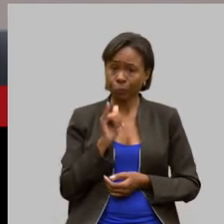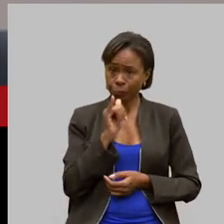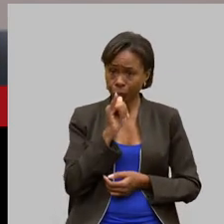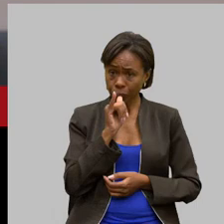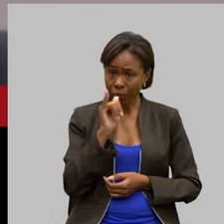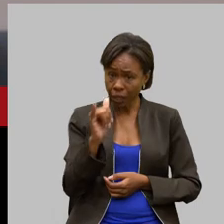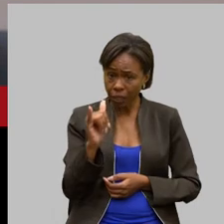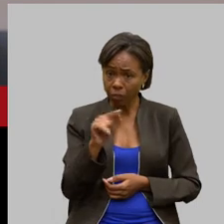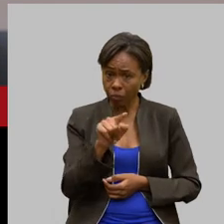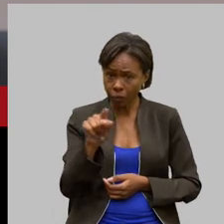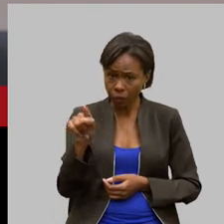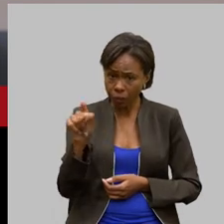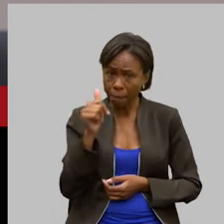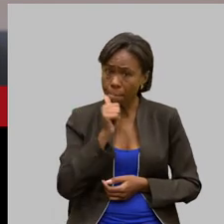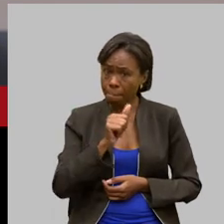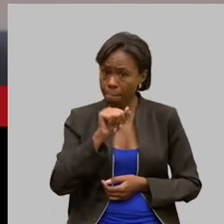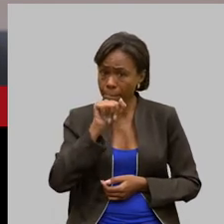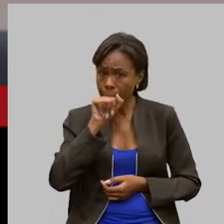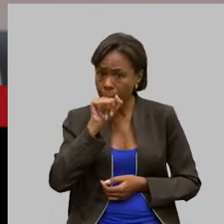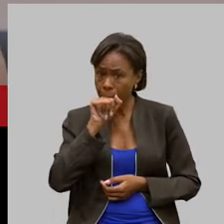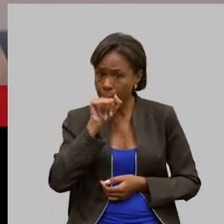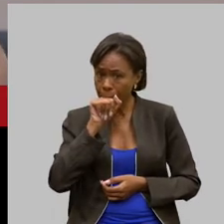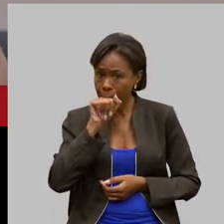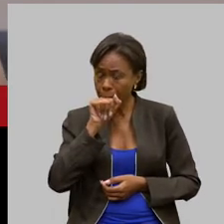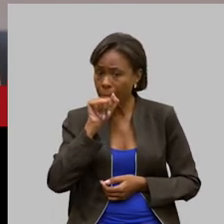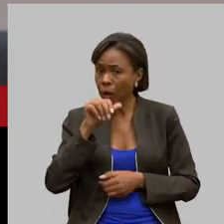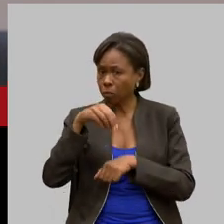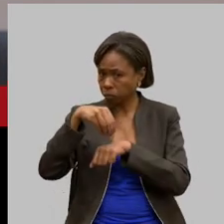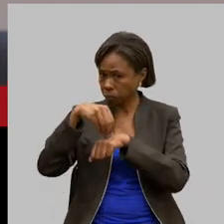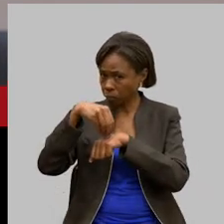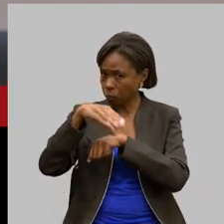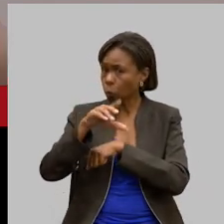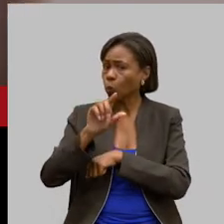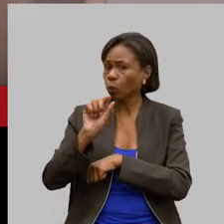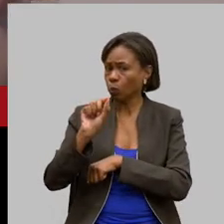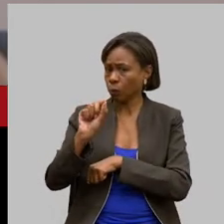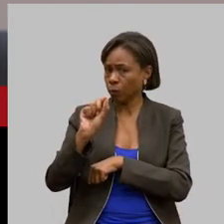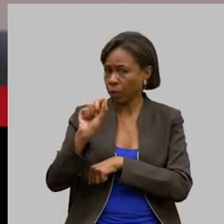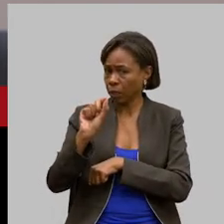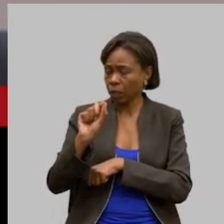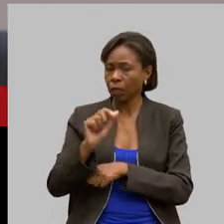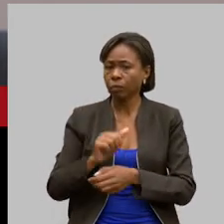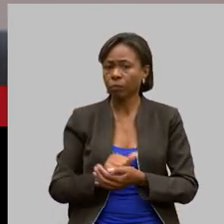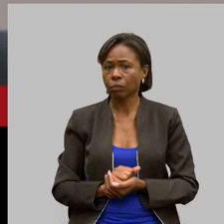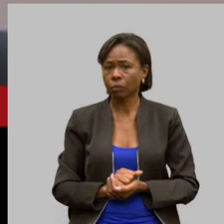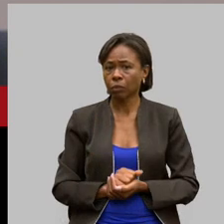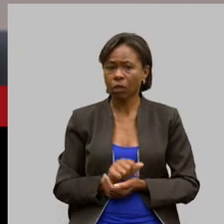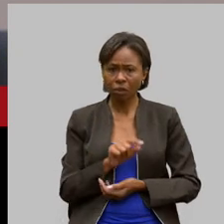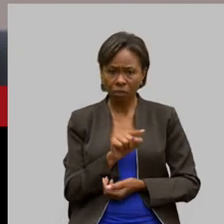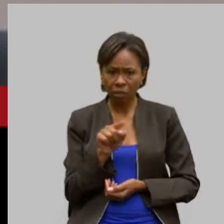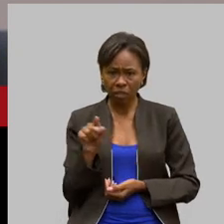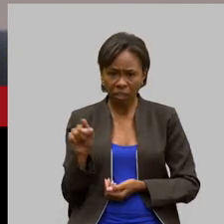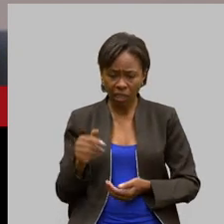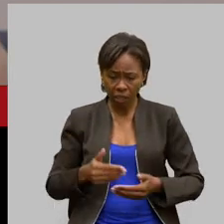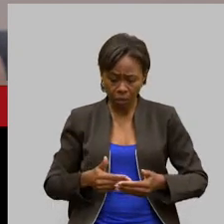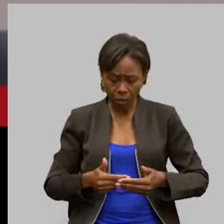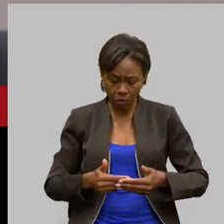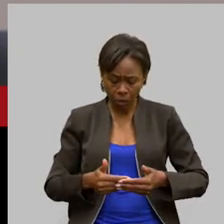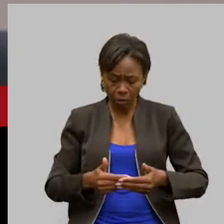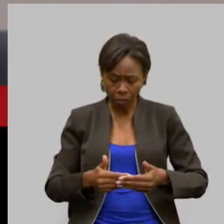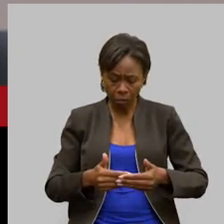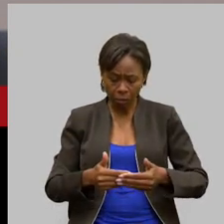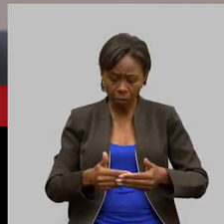vocês não é não é o o o os no meses de gestação que